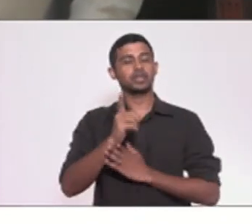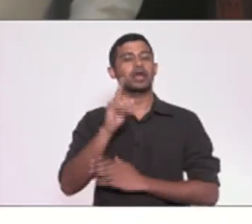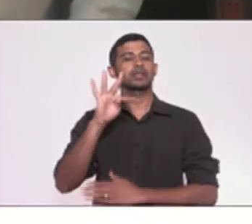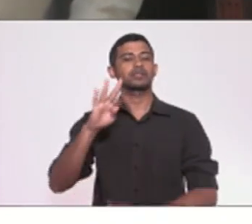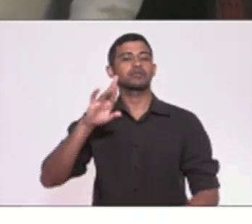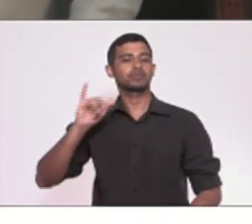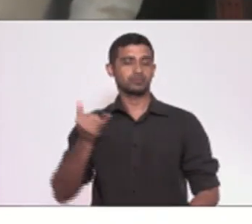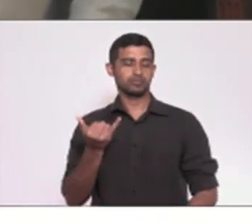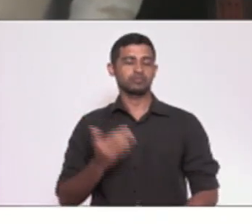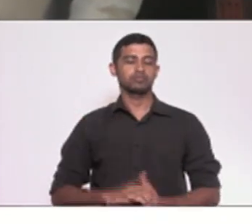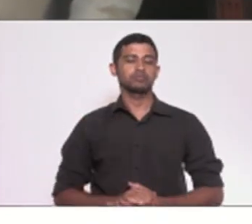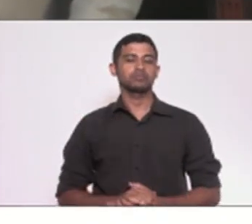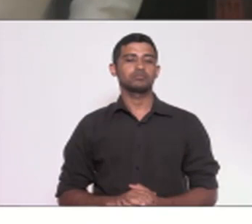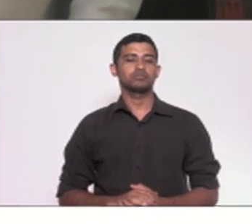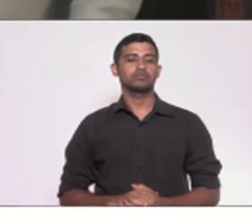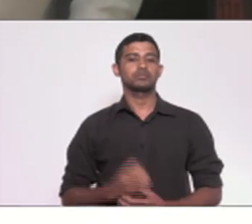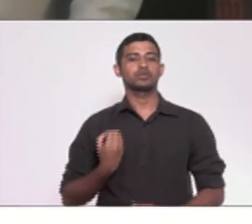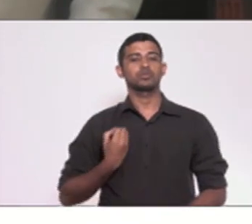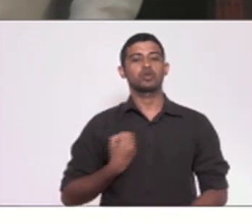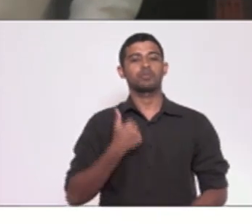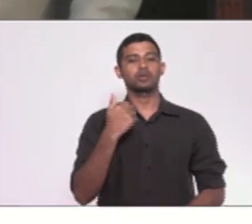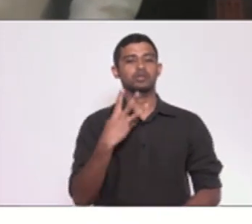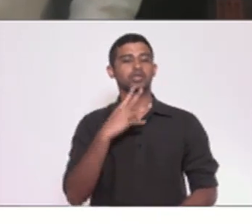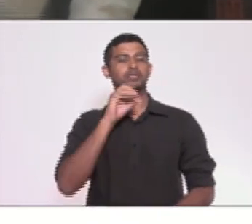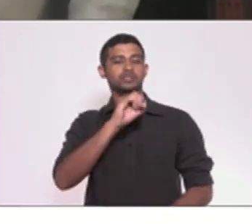da 2ª Região, número